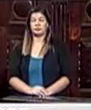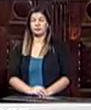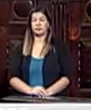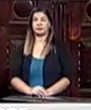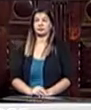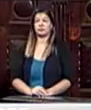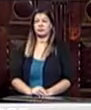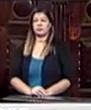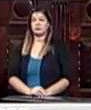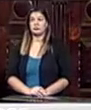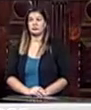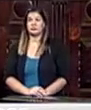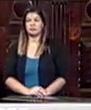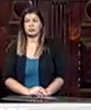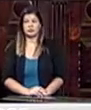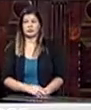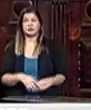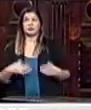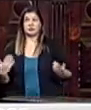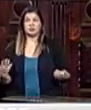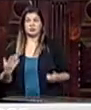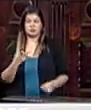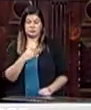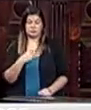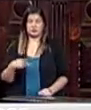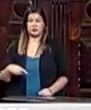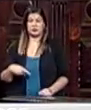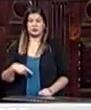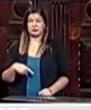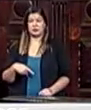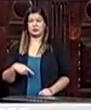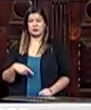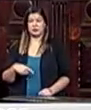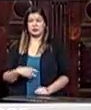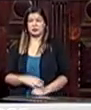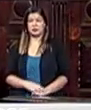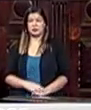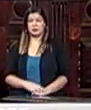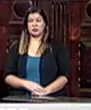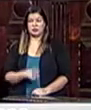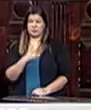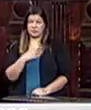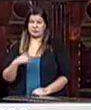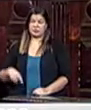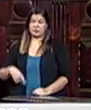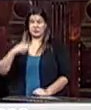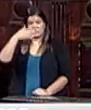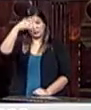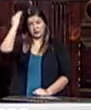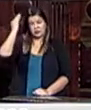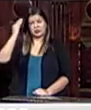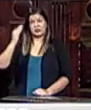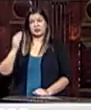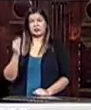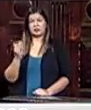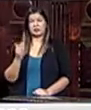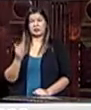Temer, e aí, senhora presidente, vou caminhar para terminar. O presidente Temer vem